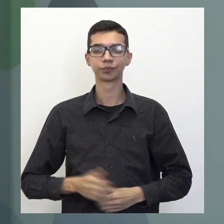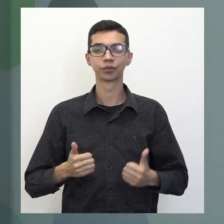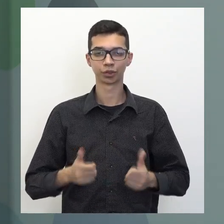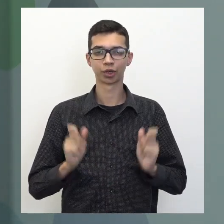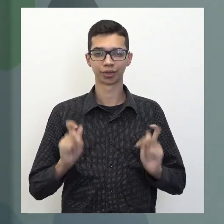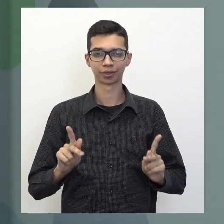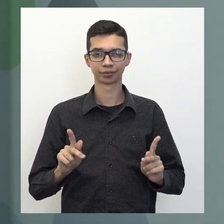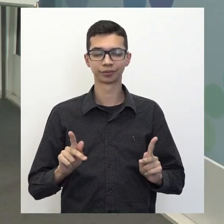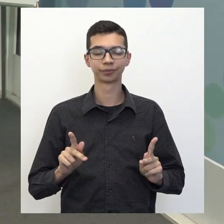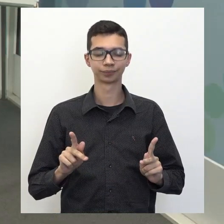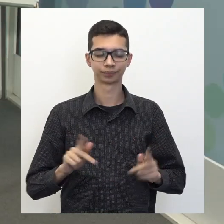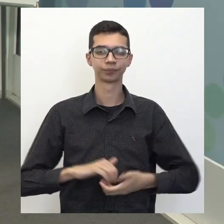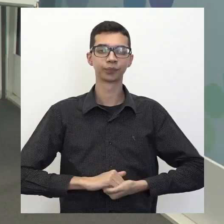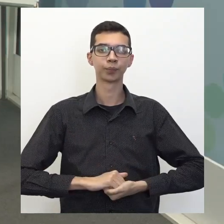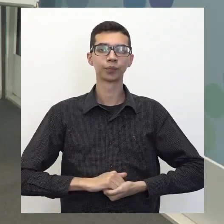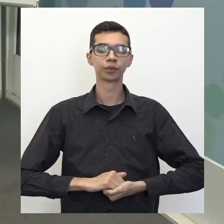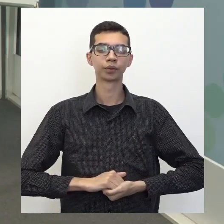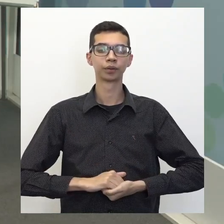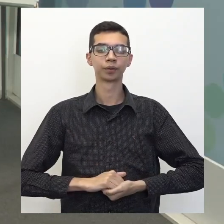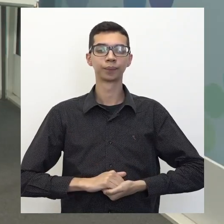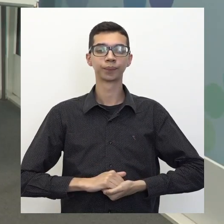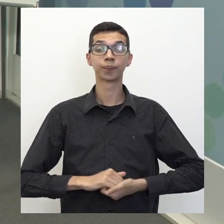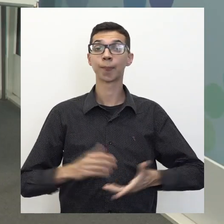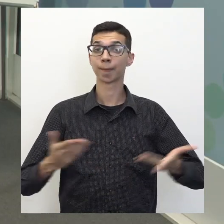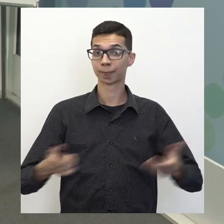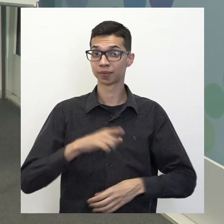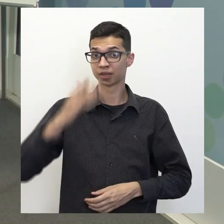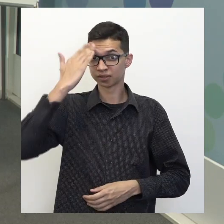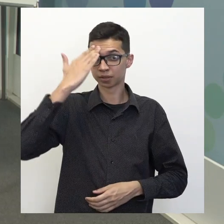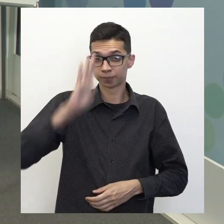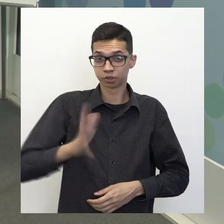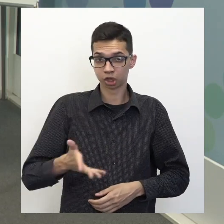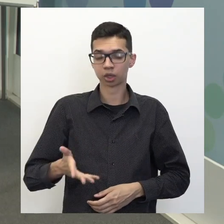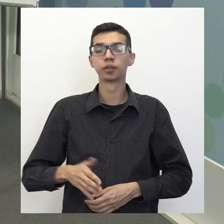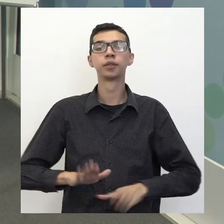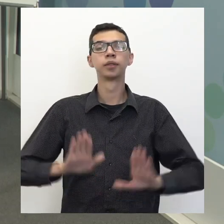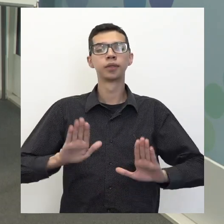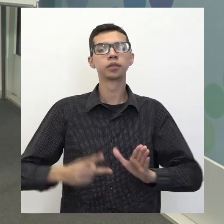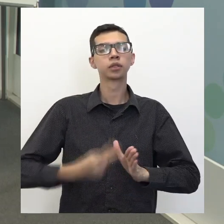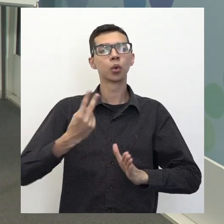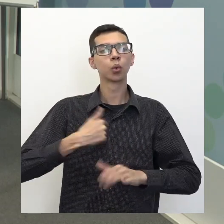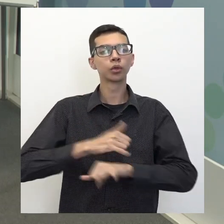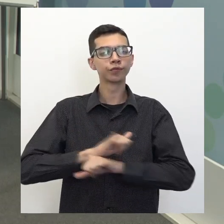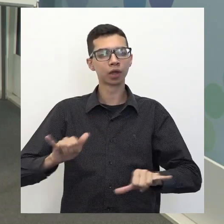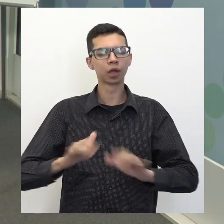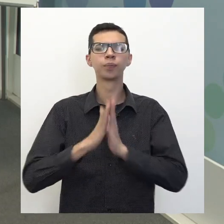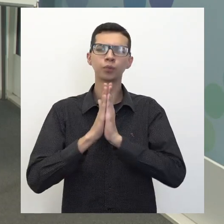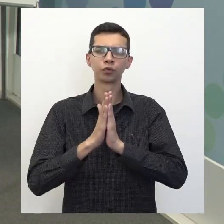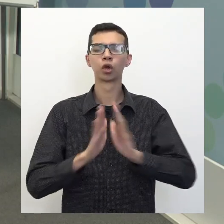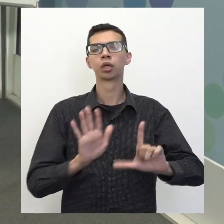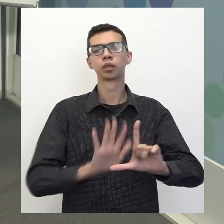pessoal? Aí, com base nisso, eu tenho uma segunda questão para a gente analisar. Pode passar a próxima, por